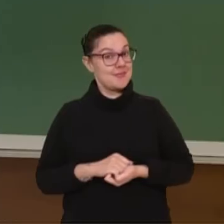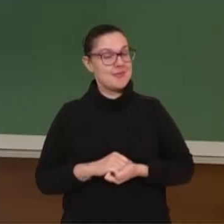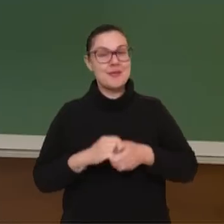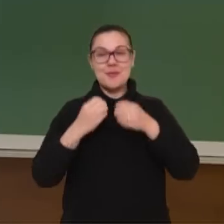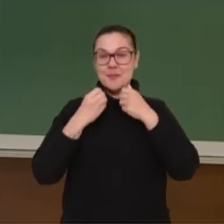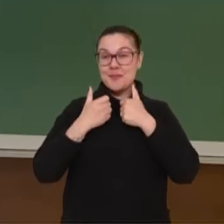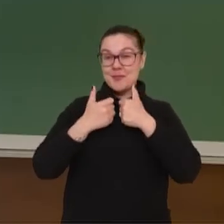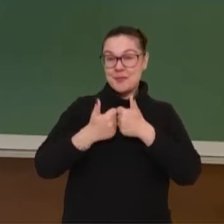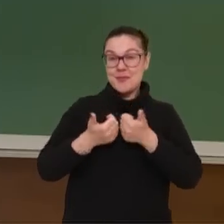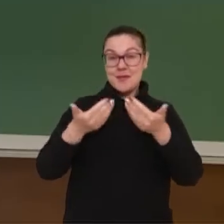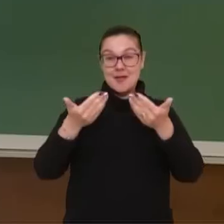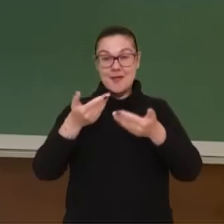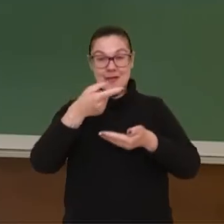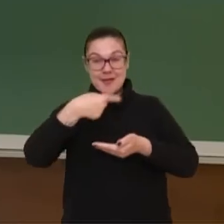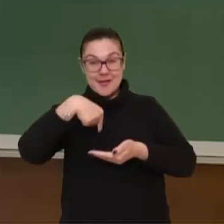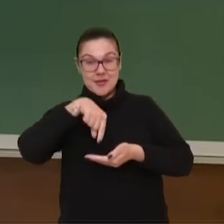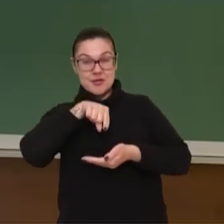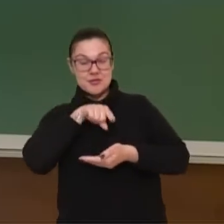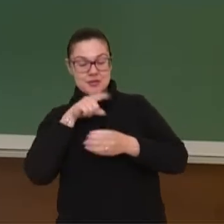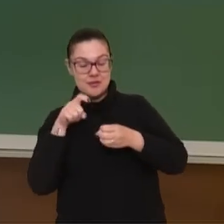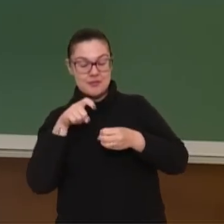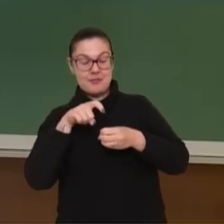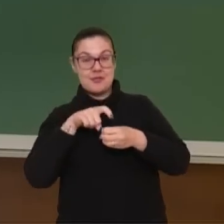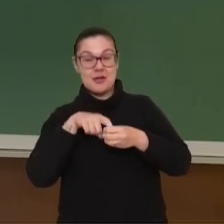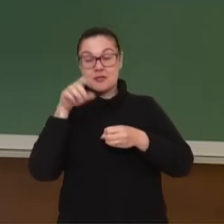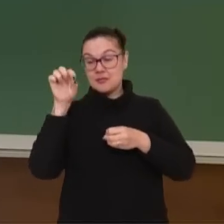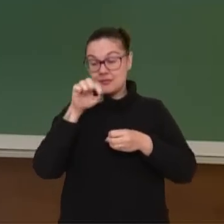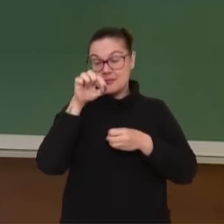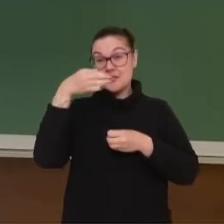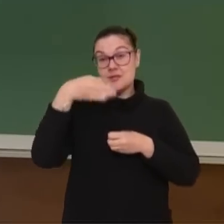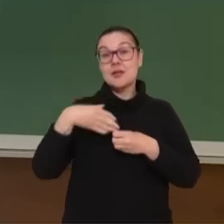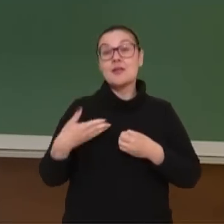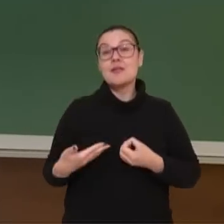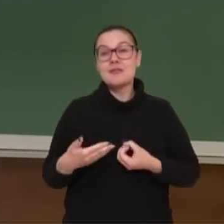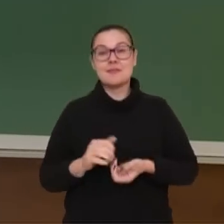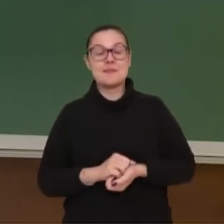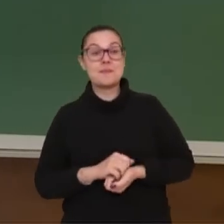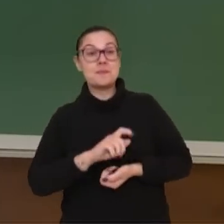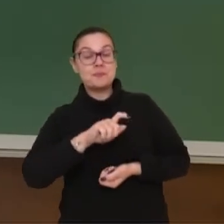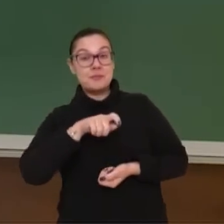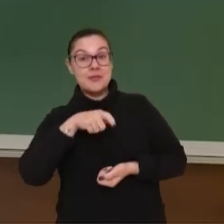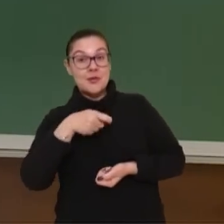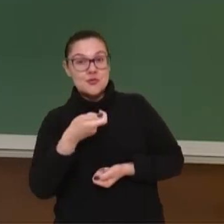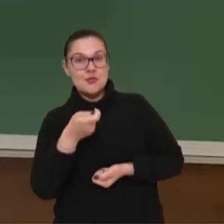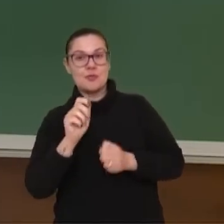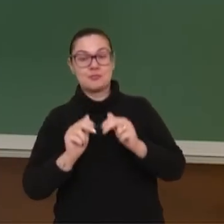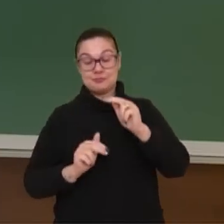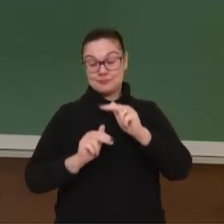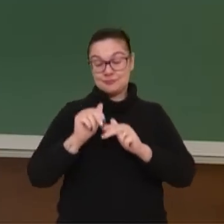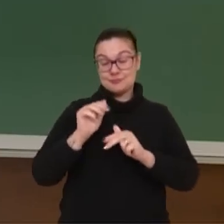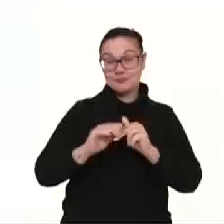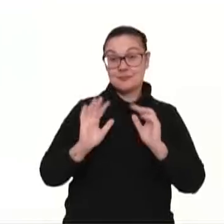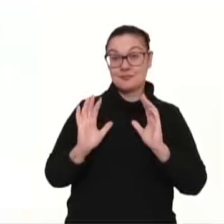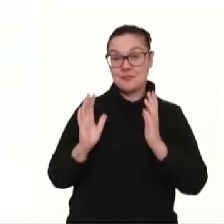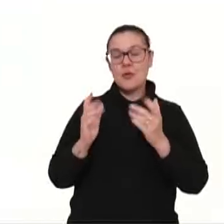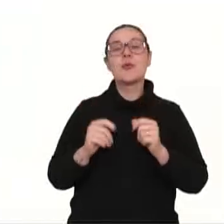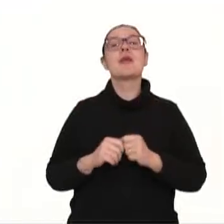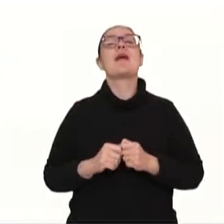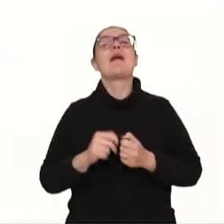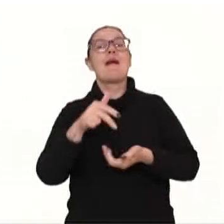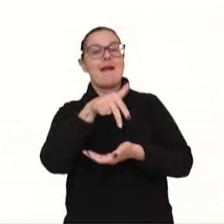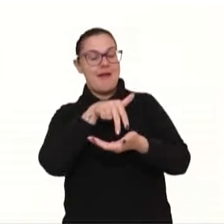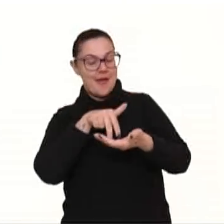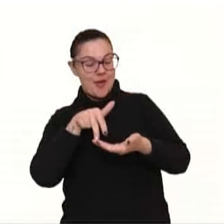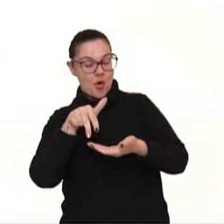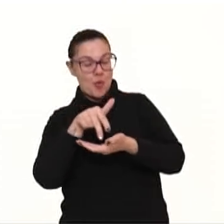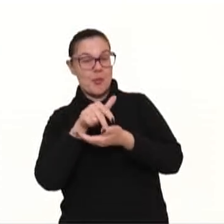Muito bem, pessoal. Então, agora nós vamos voltar com a alternativa correta. Então, sobre a quadrilha, é correto afirmar que é uma